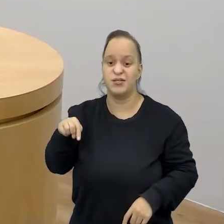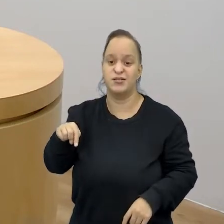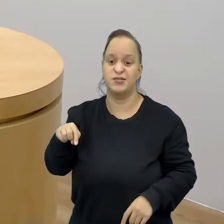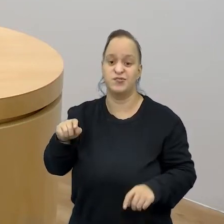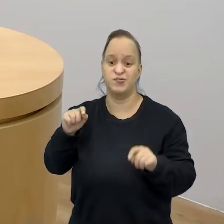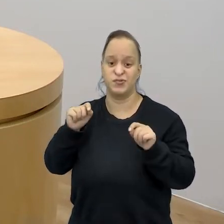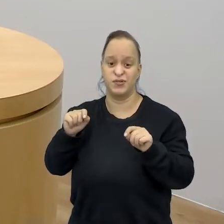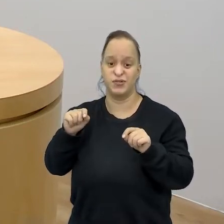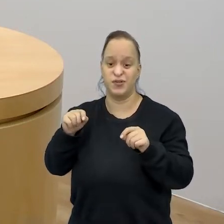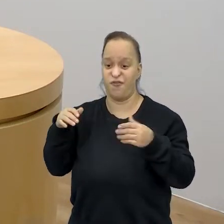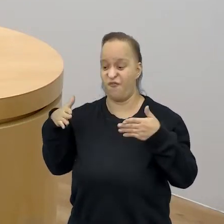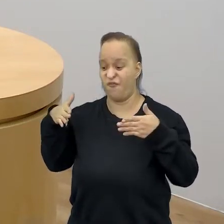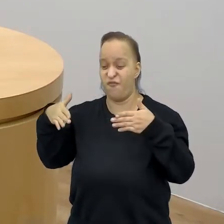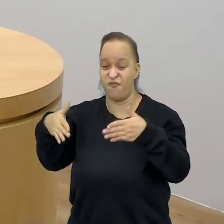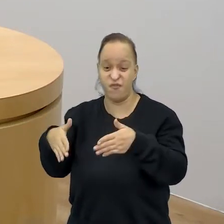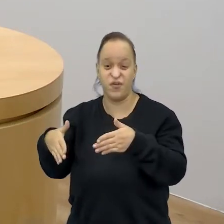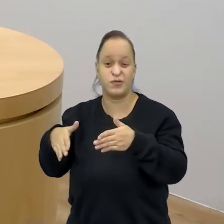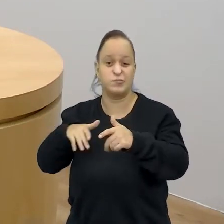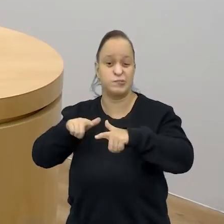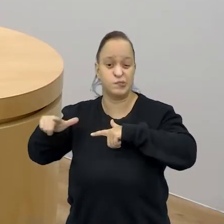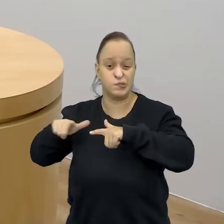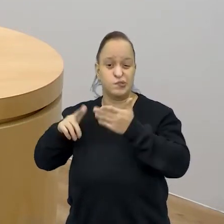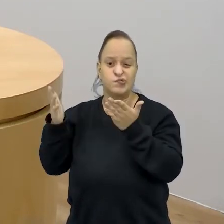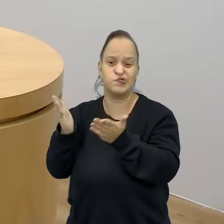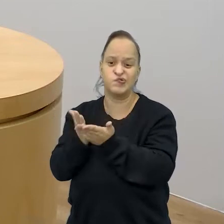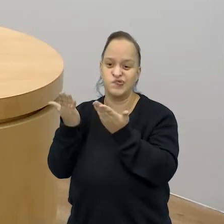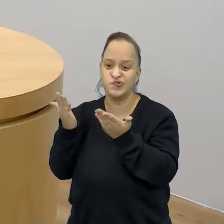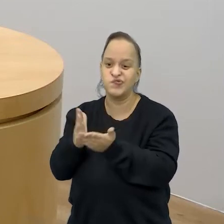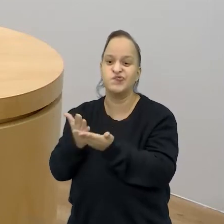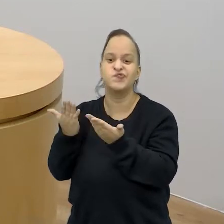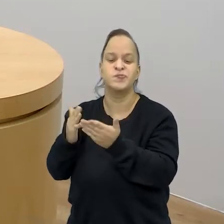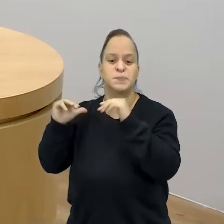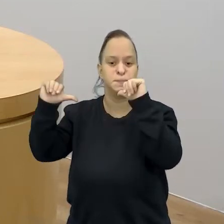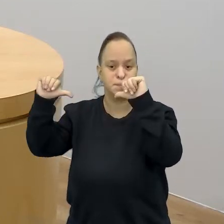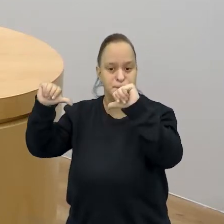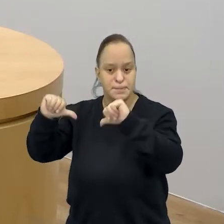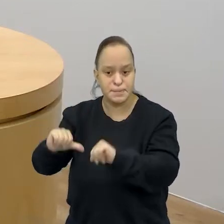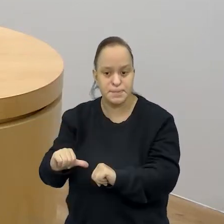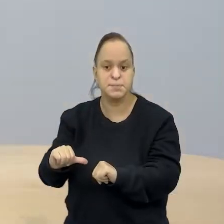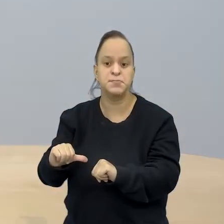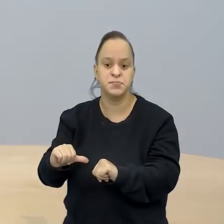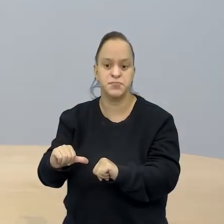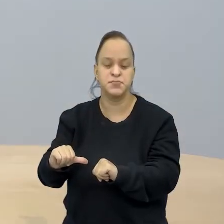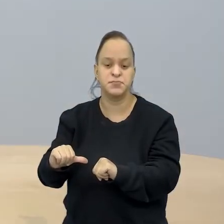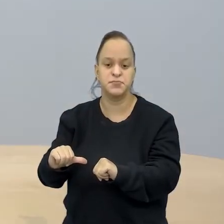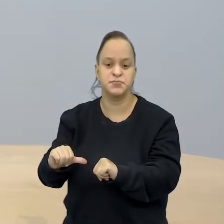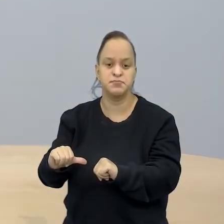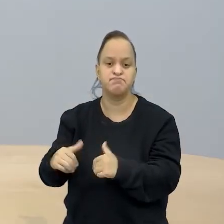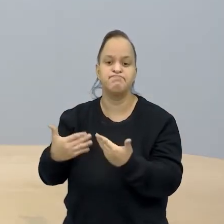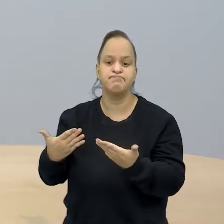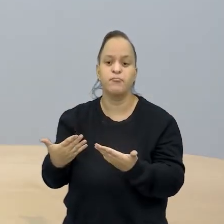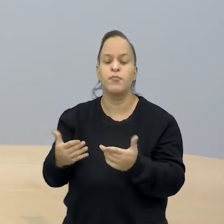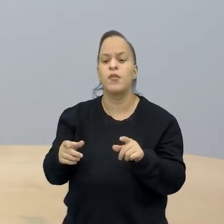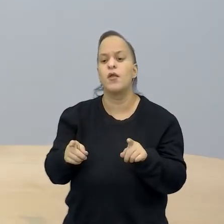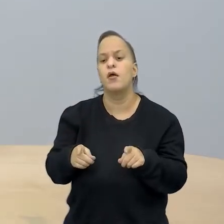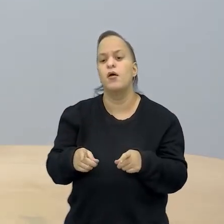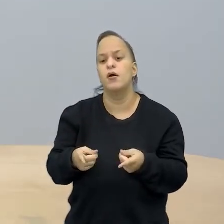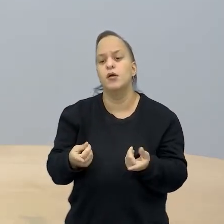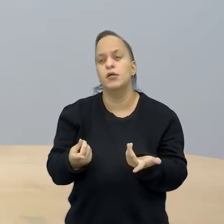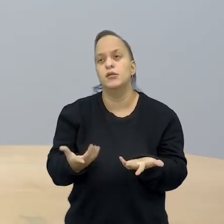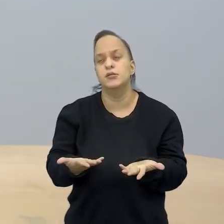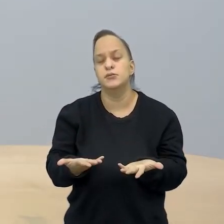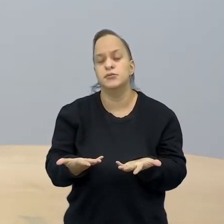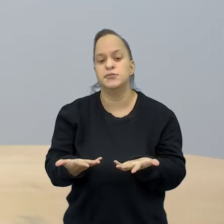às classes trabalhadoras e pobres, tá certo? Quando começa-se a adotar a prisão